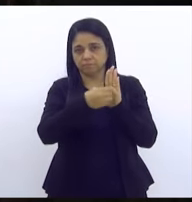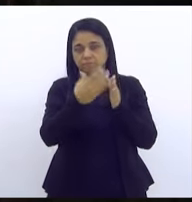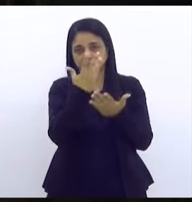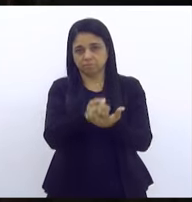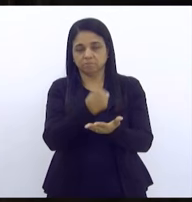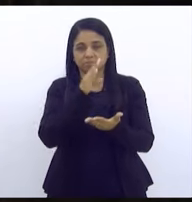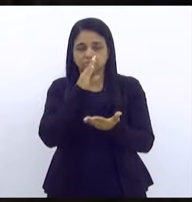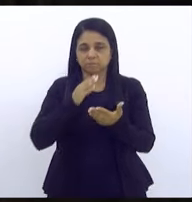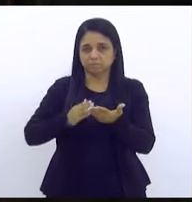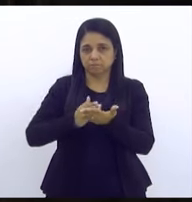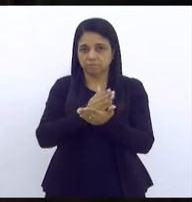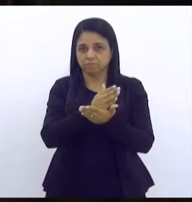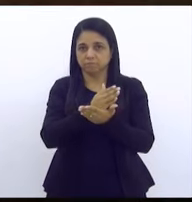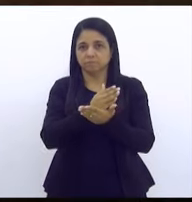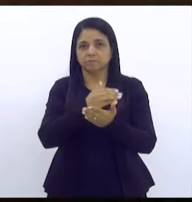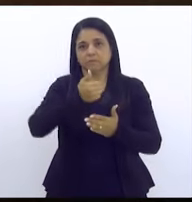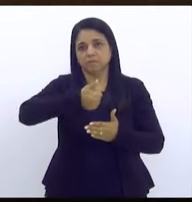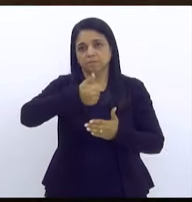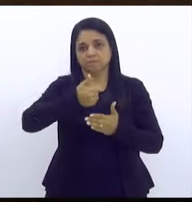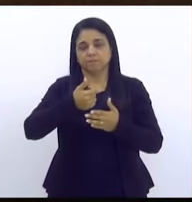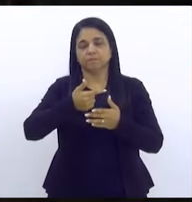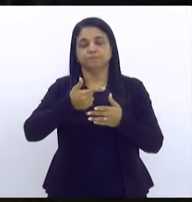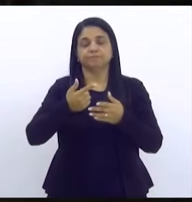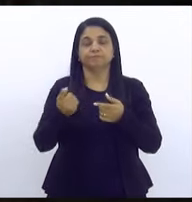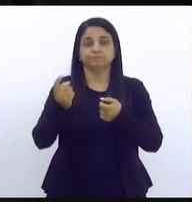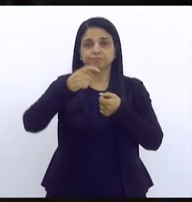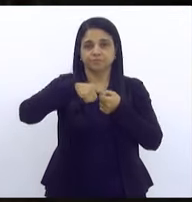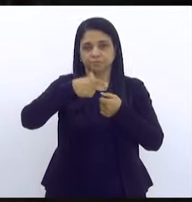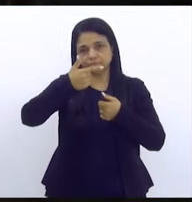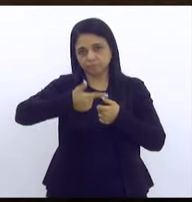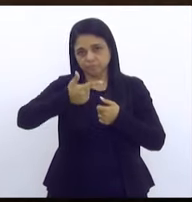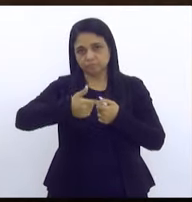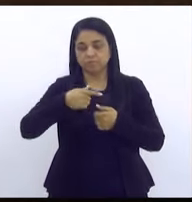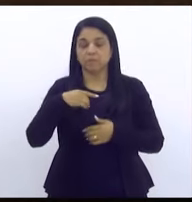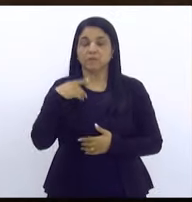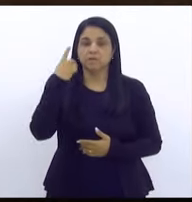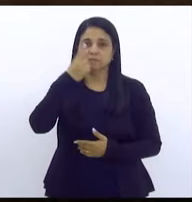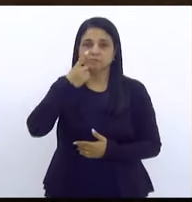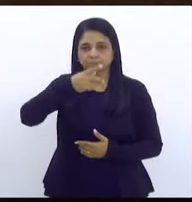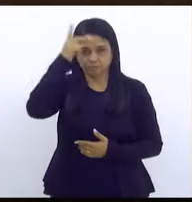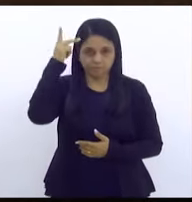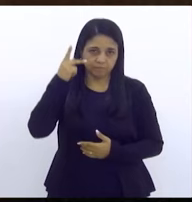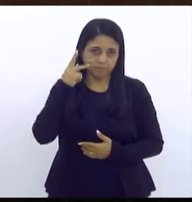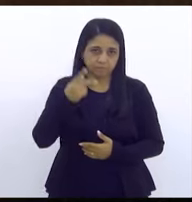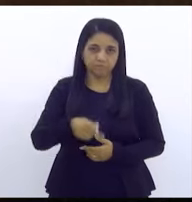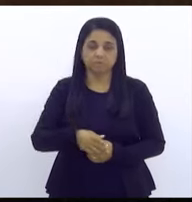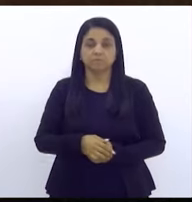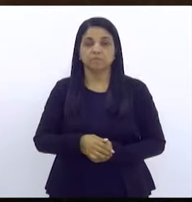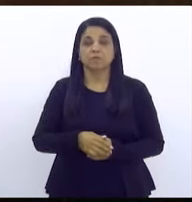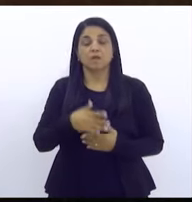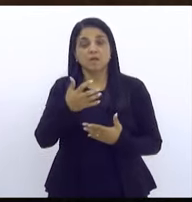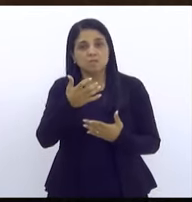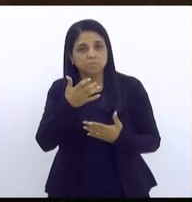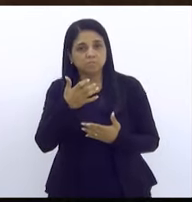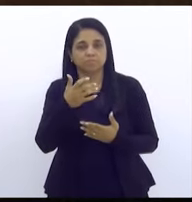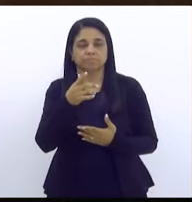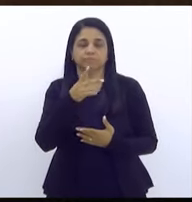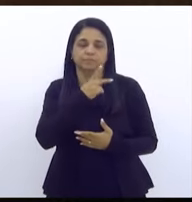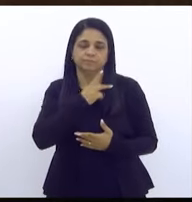como estão. Aprovado. Em primeiro, senhora retorno. Presidente. Em segundo, deputado Luiz Paulo. Eu queria que Vossa